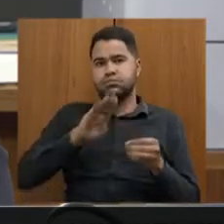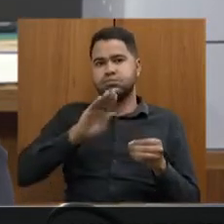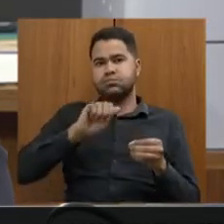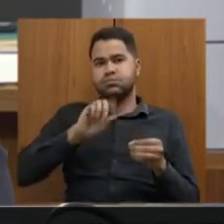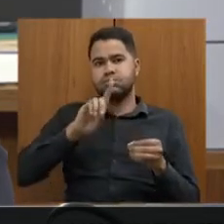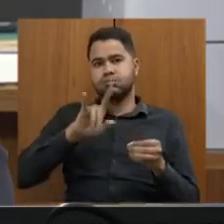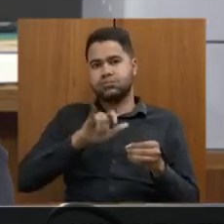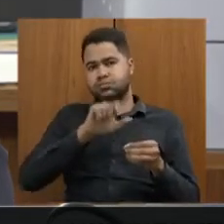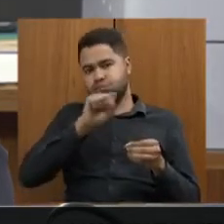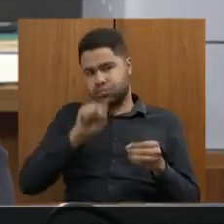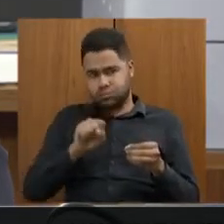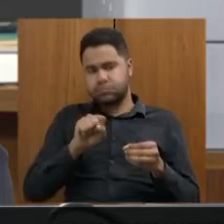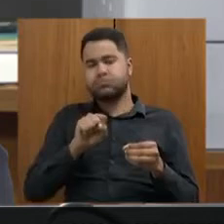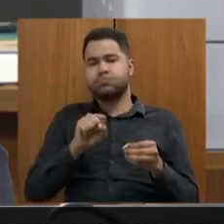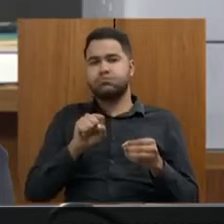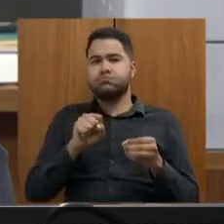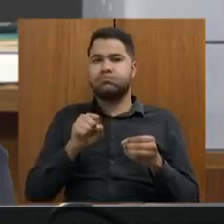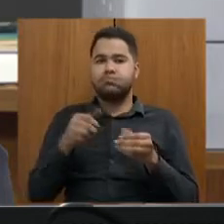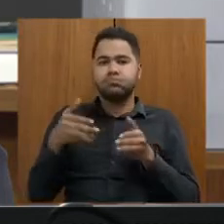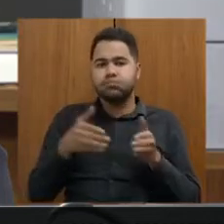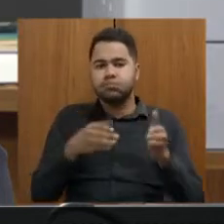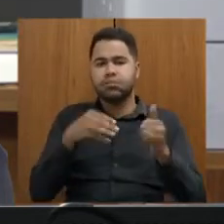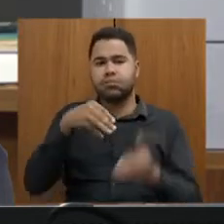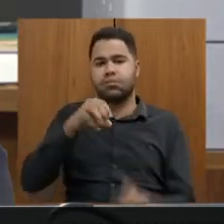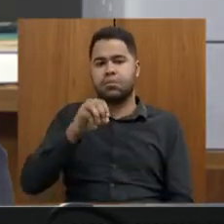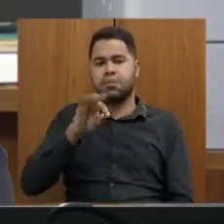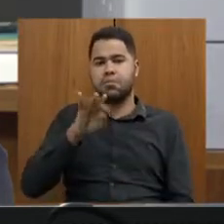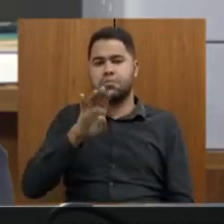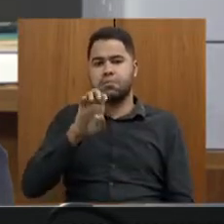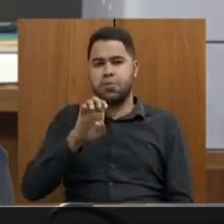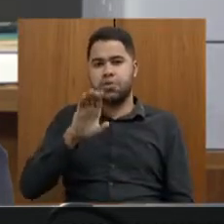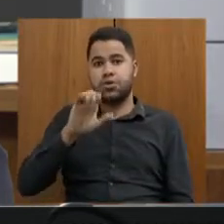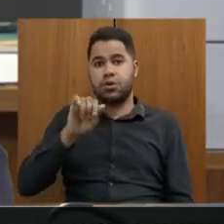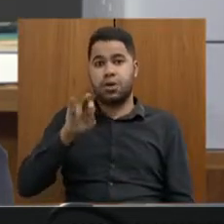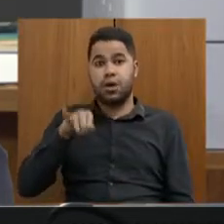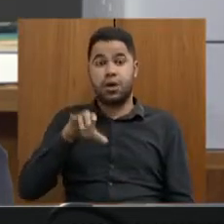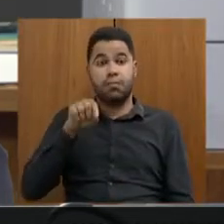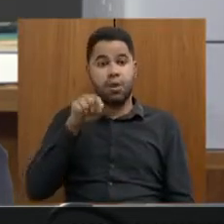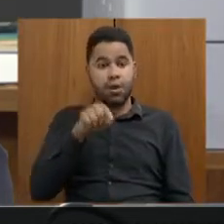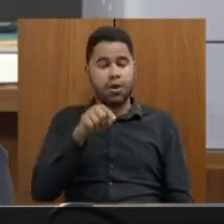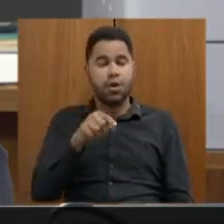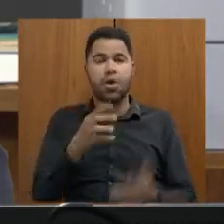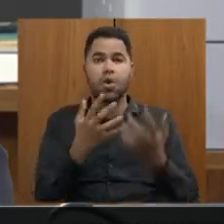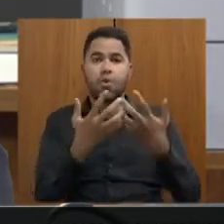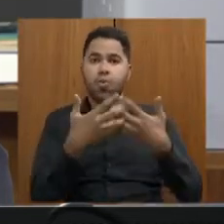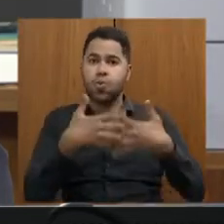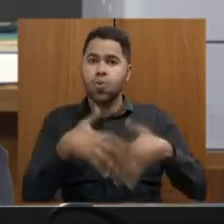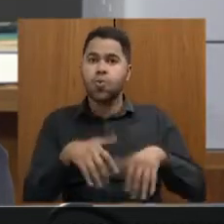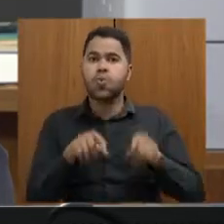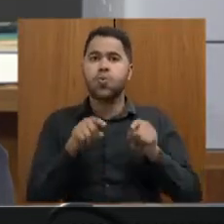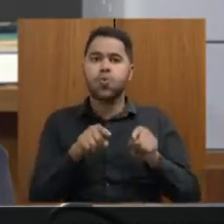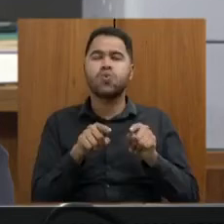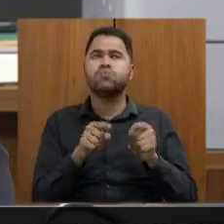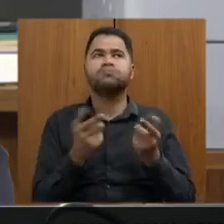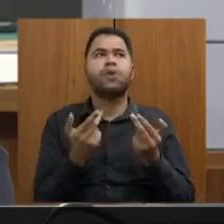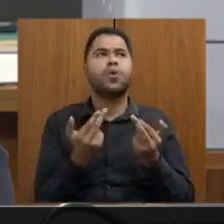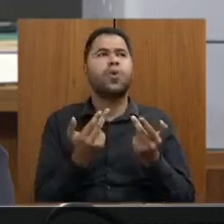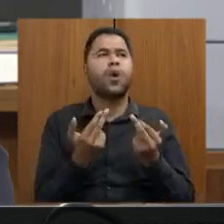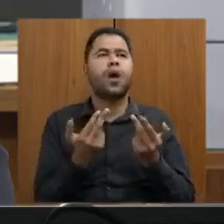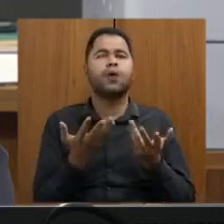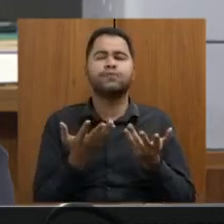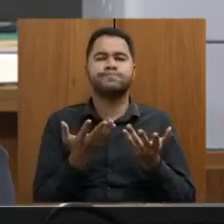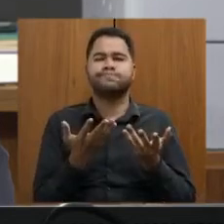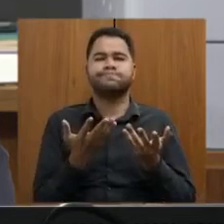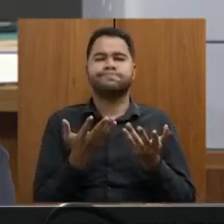Dourados passa por Monte Carmelo que é uma cidade hoje que faz uma função é de uma